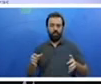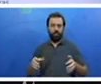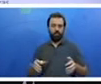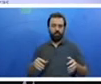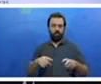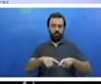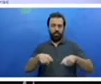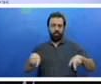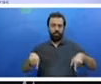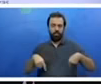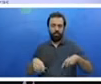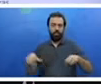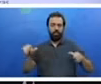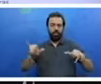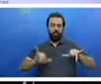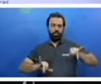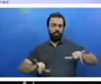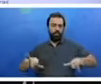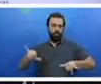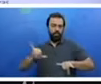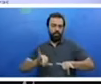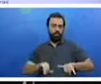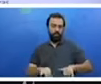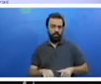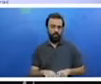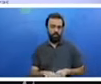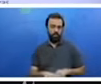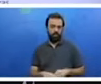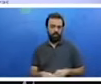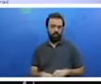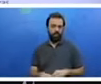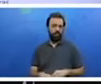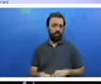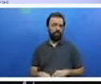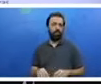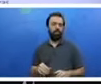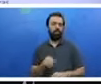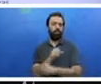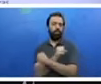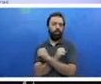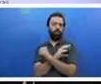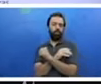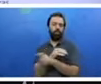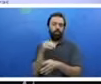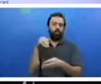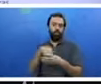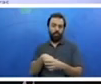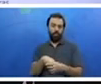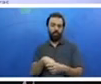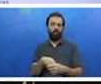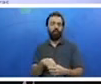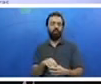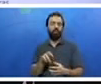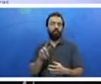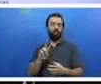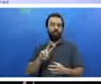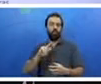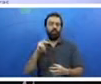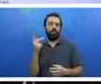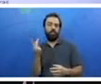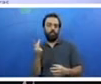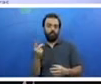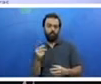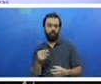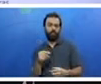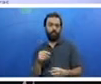diarrênios possuem em sua estrutura pelo menos um átomo de hidrogênio. Porém, nem toda molécula que apresenta hidrogênio em